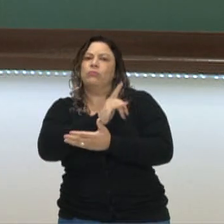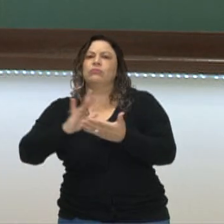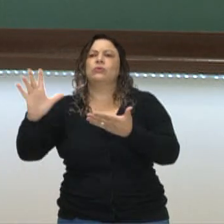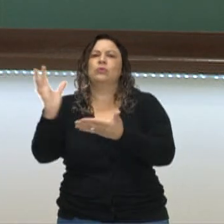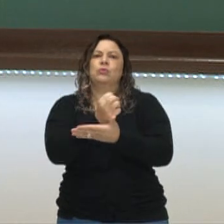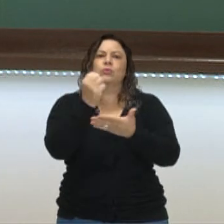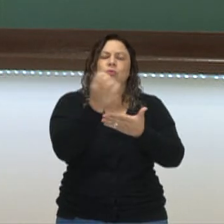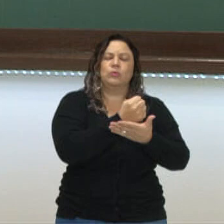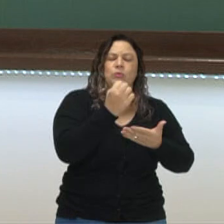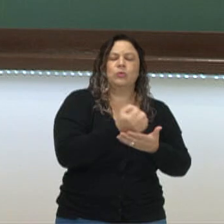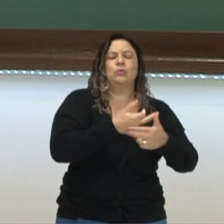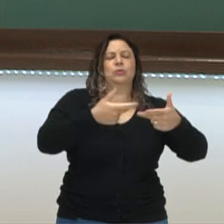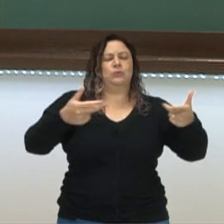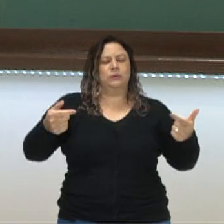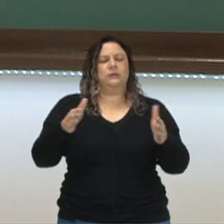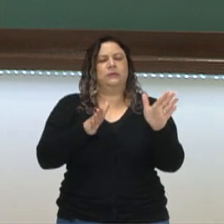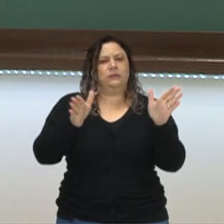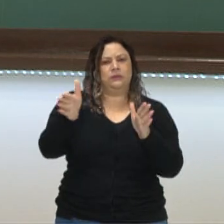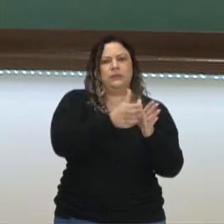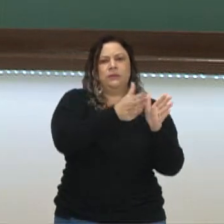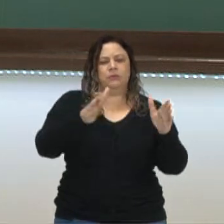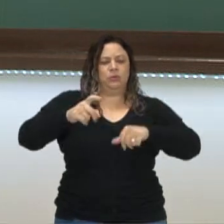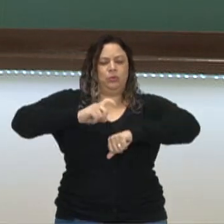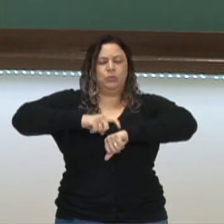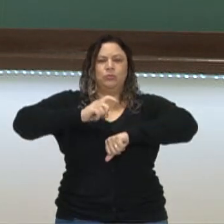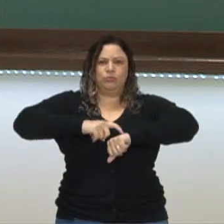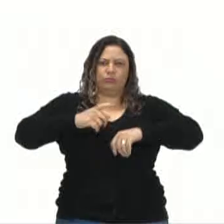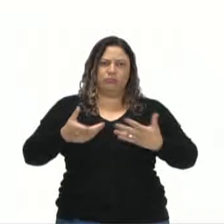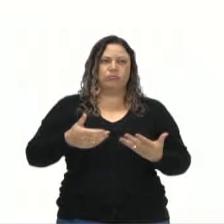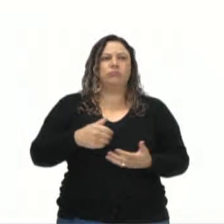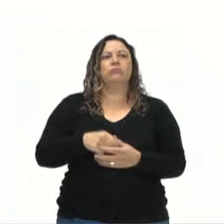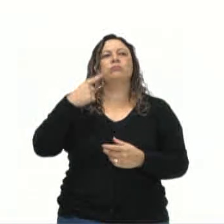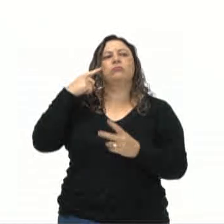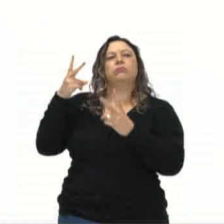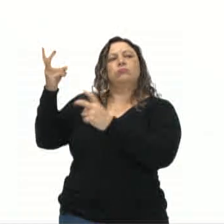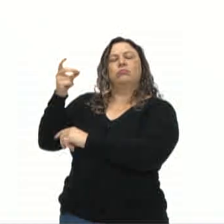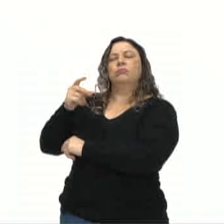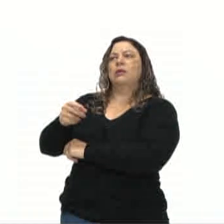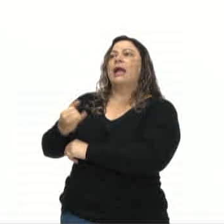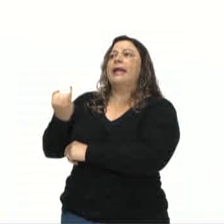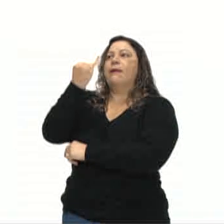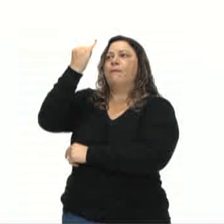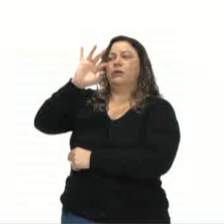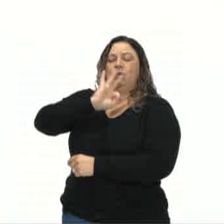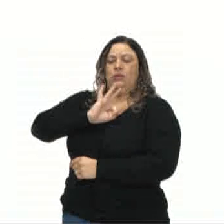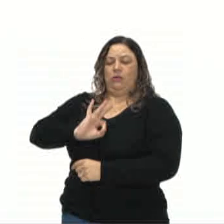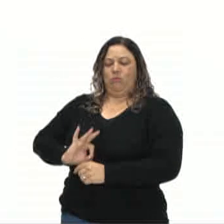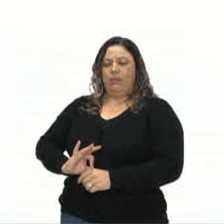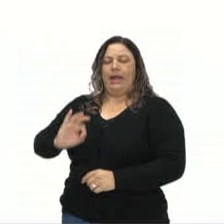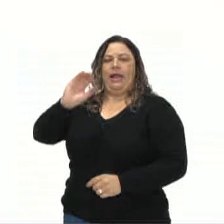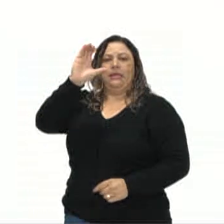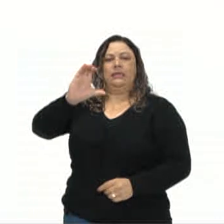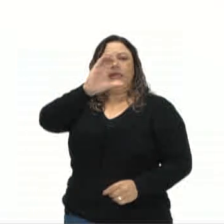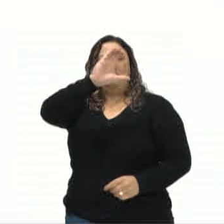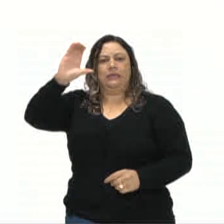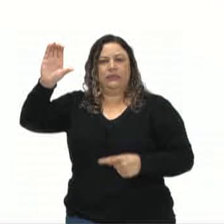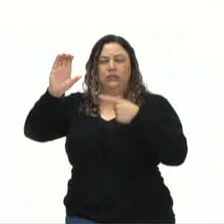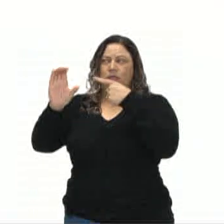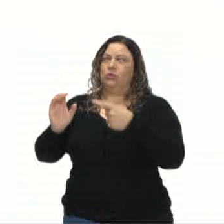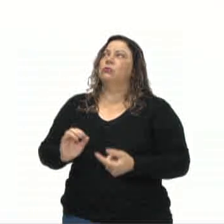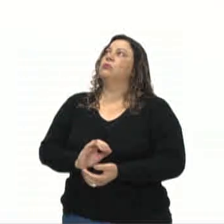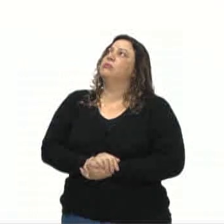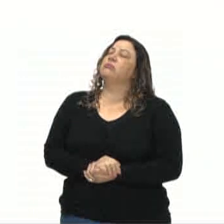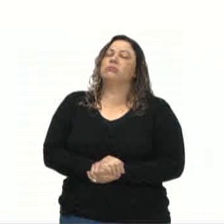momento, tá? Clemente de Alexandria, importante padre da Igreja Católica, tá?